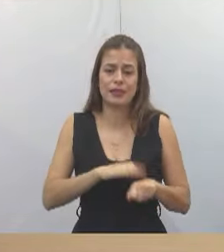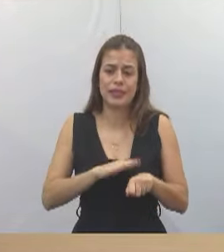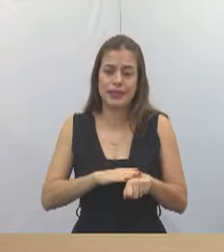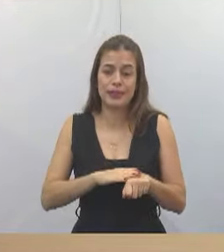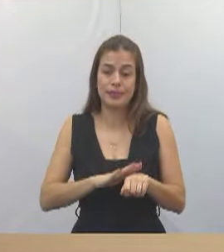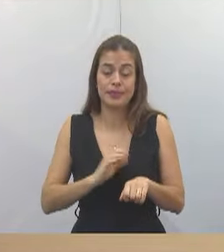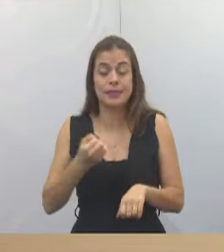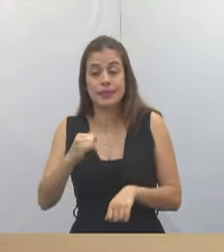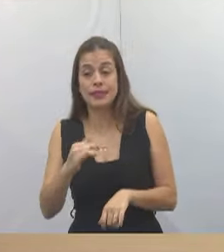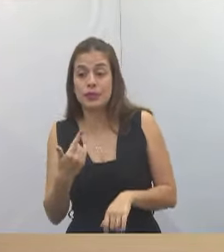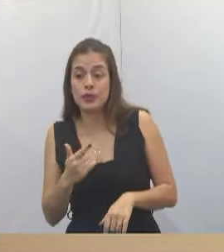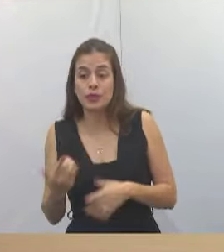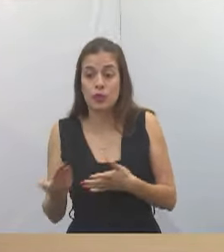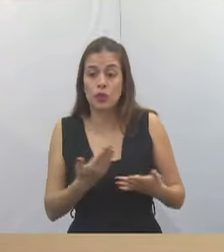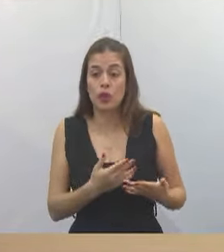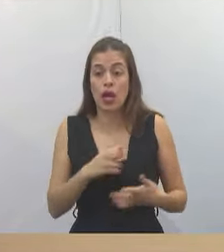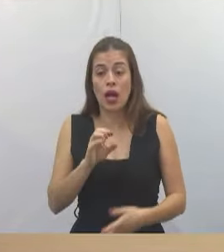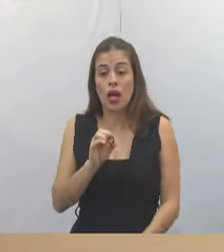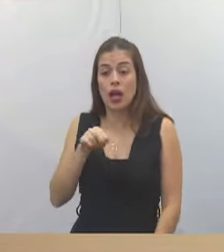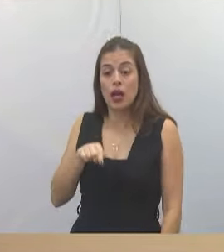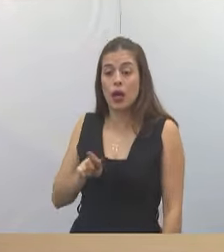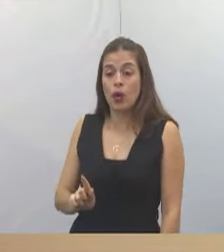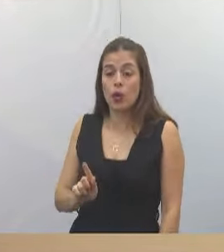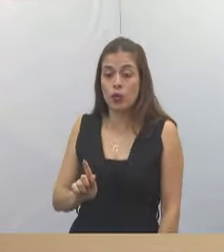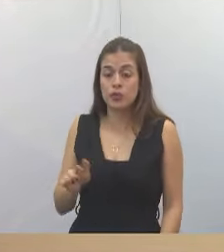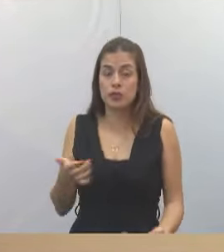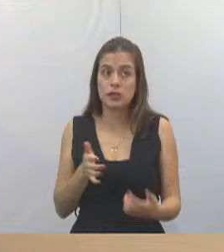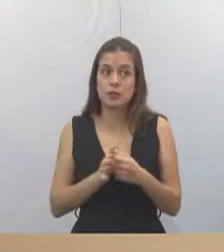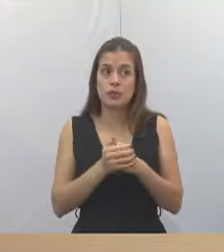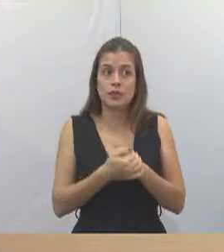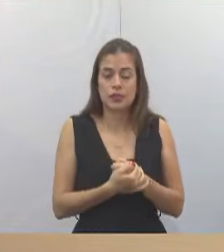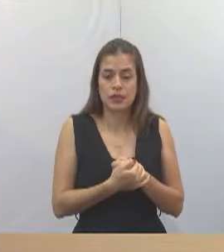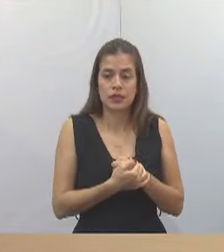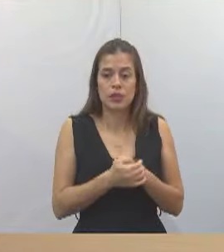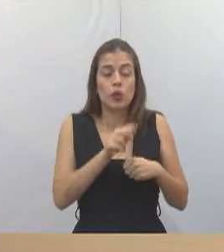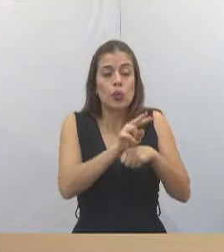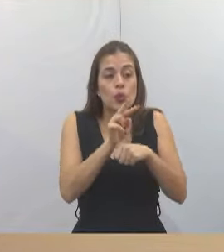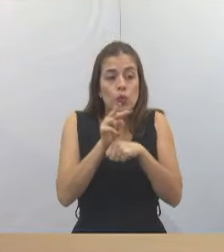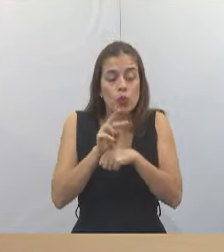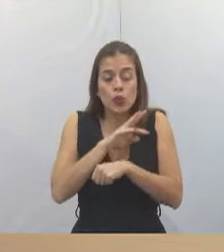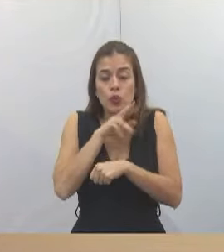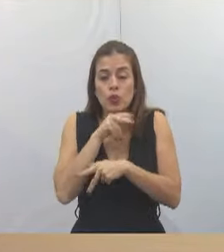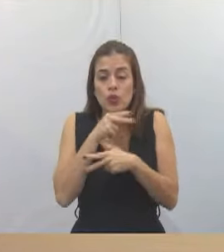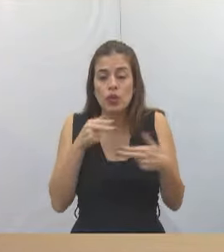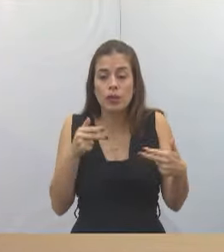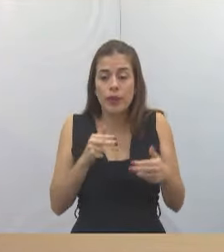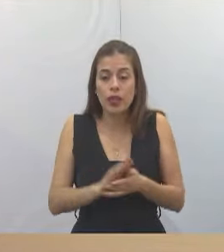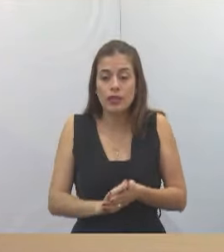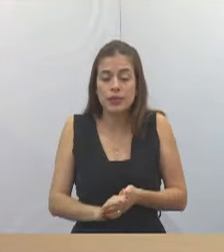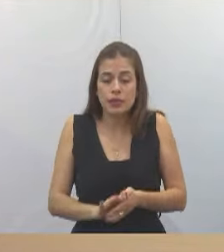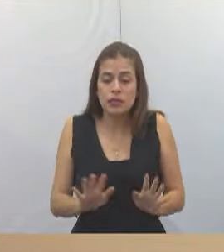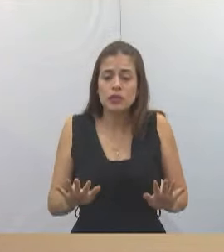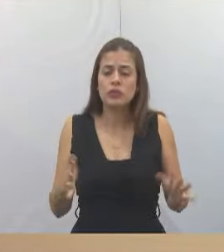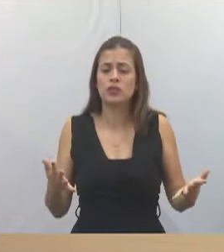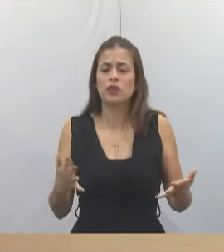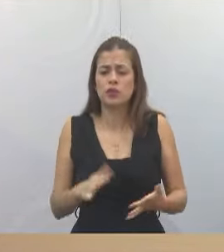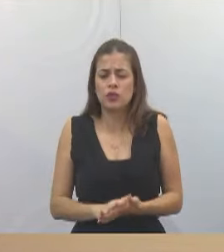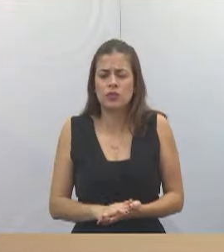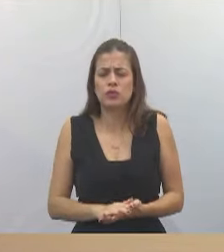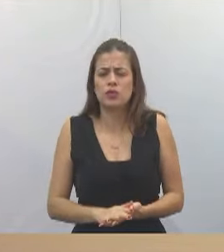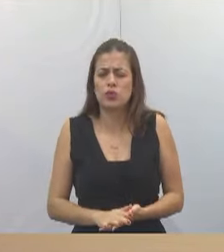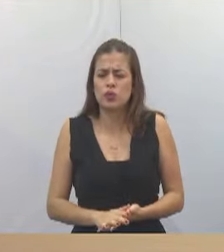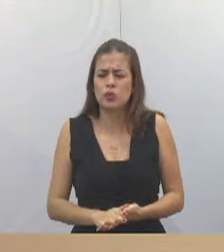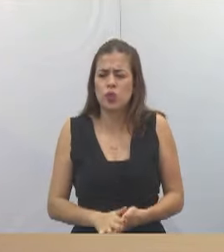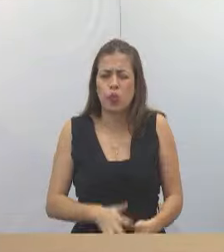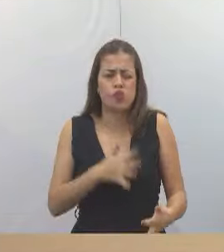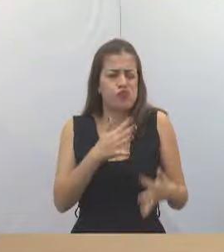não existisse as ONGs de hoje de proteção que cuidam dos animais, a situação seria